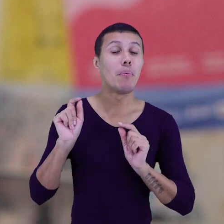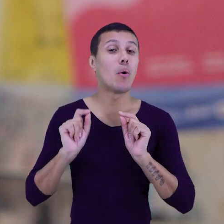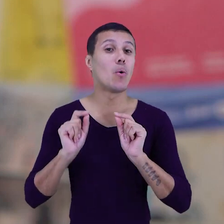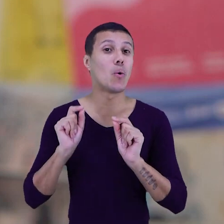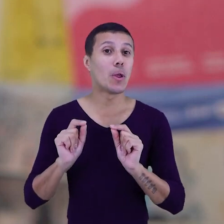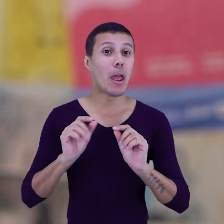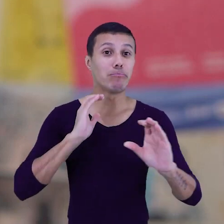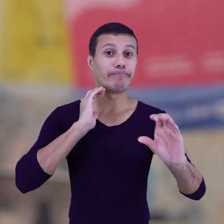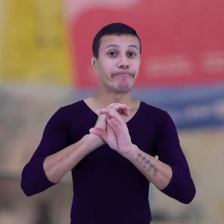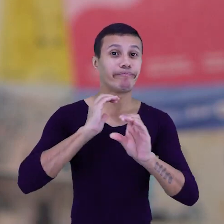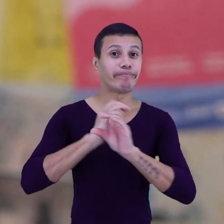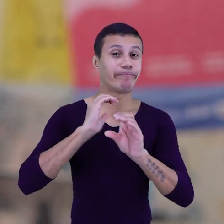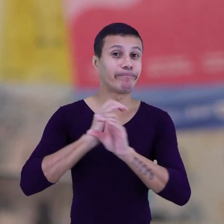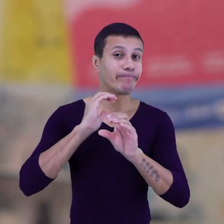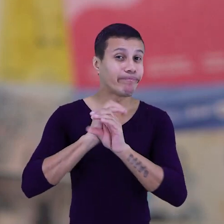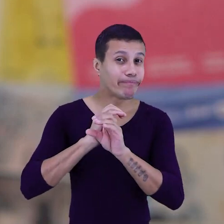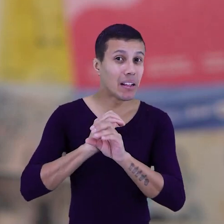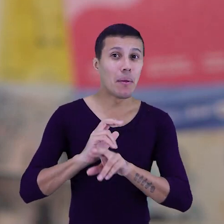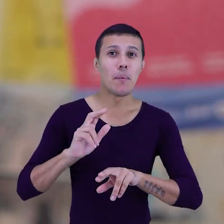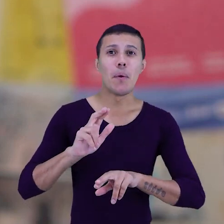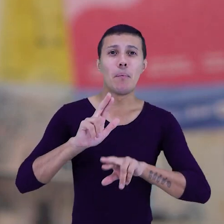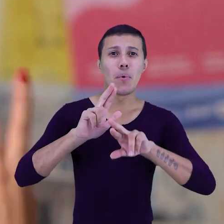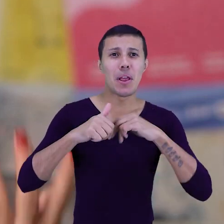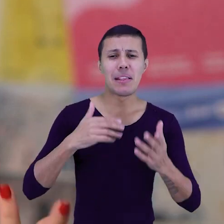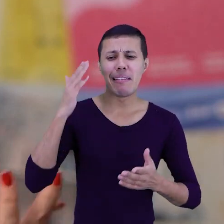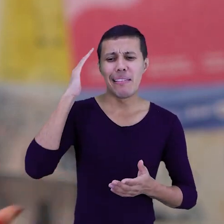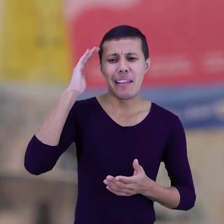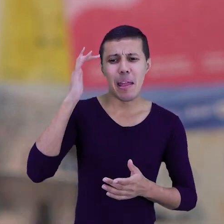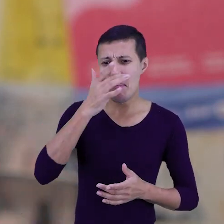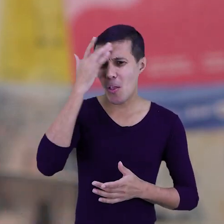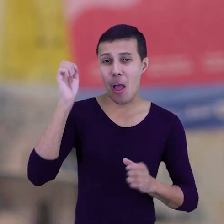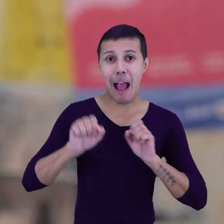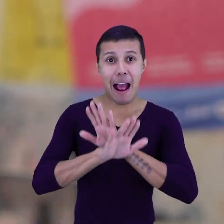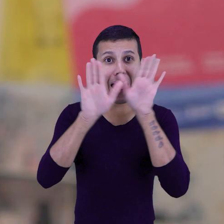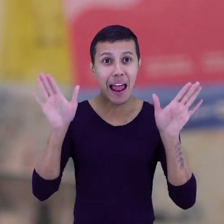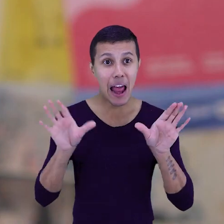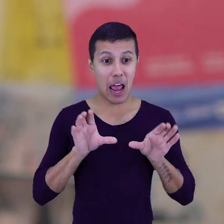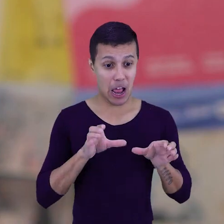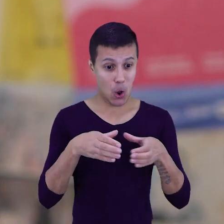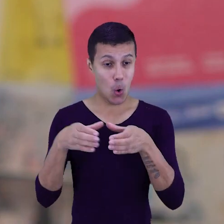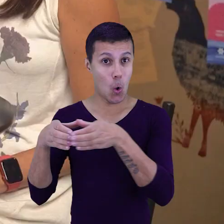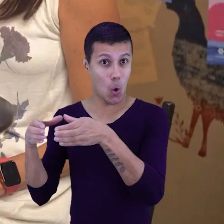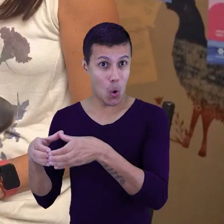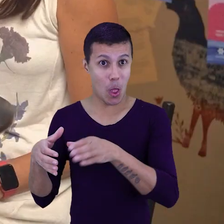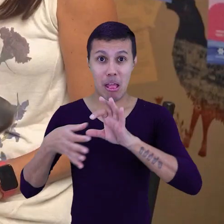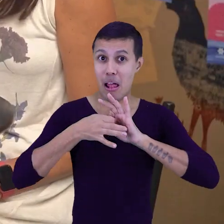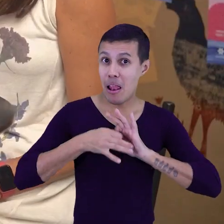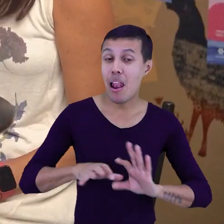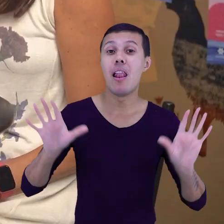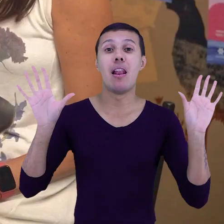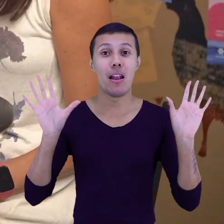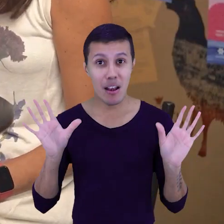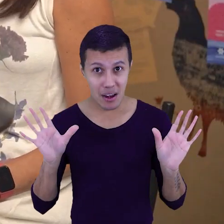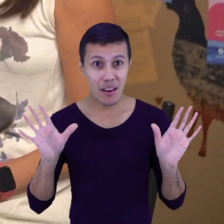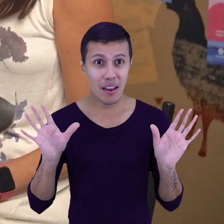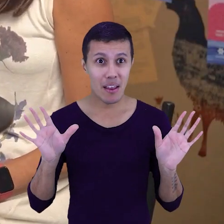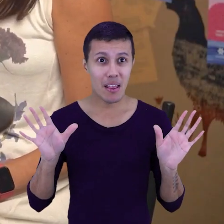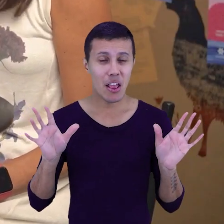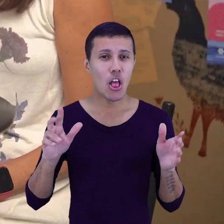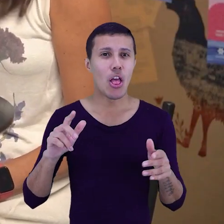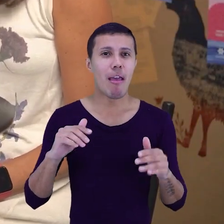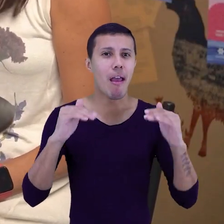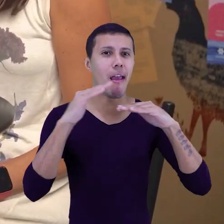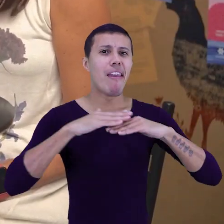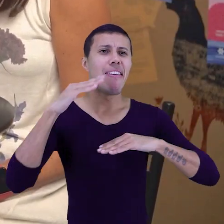um problema de comunicação, de como fazer com que mais pessoas entendam que essas comunidades são independentes, que essas